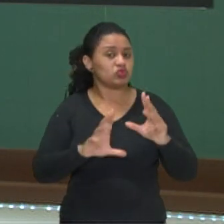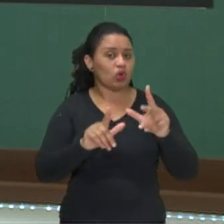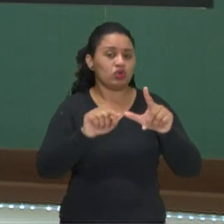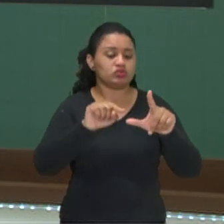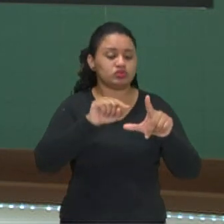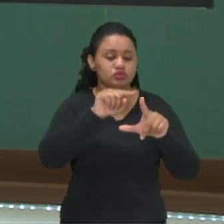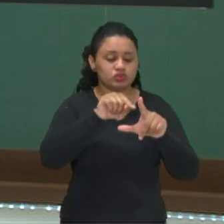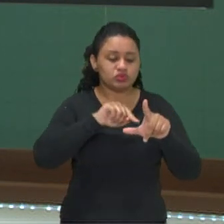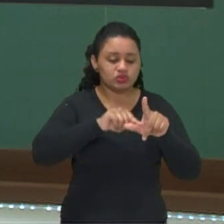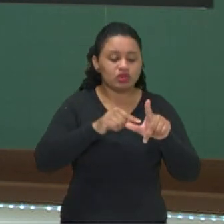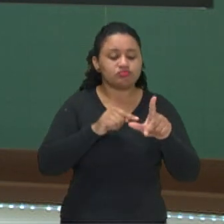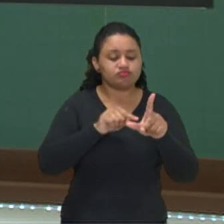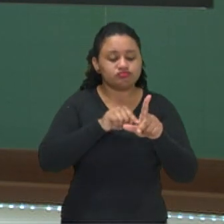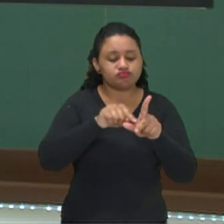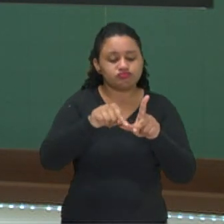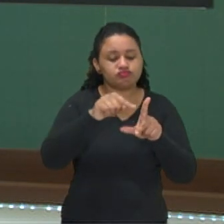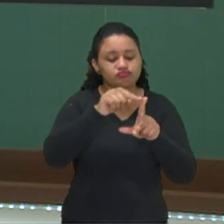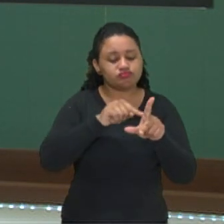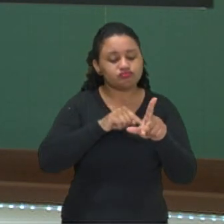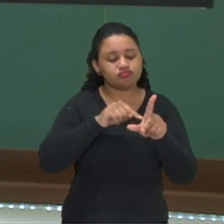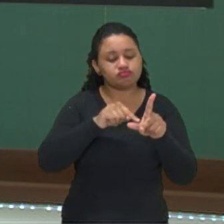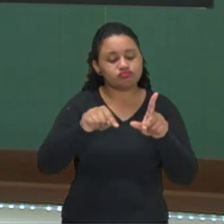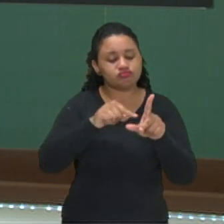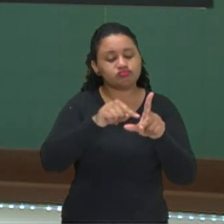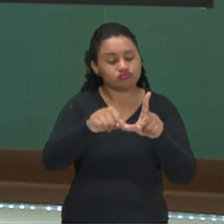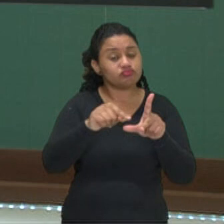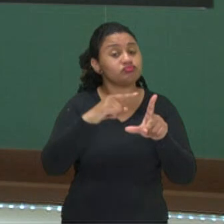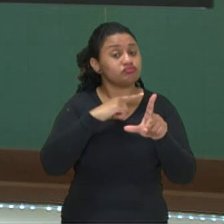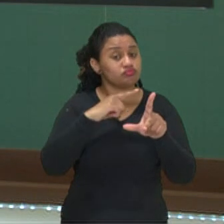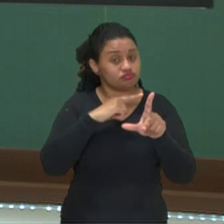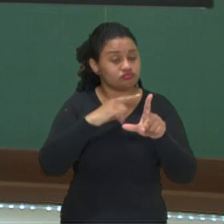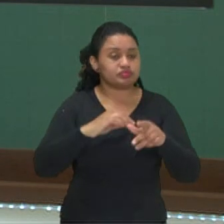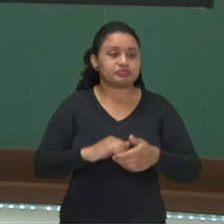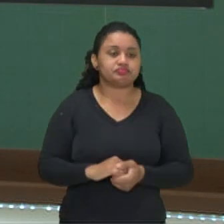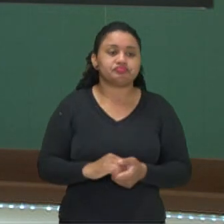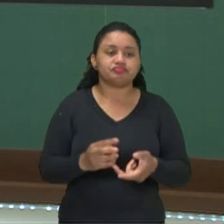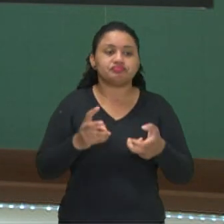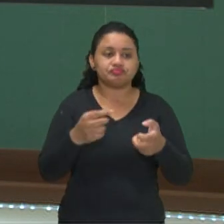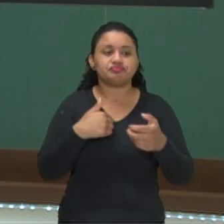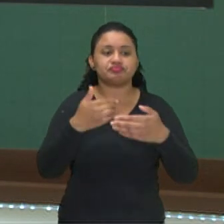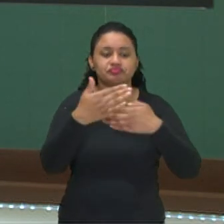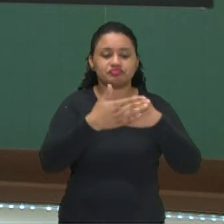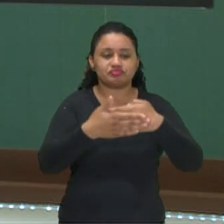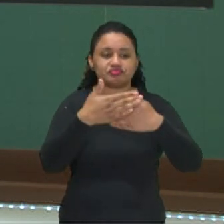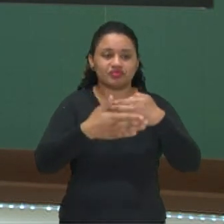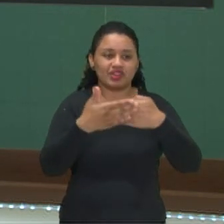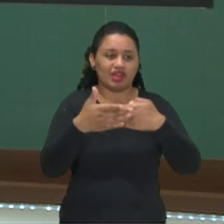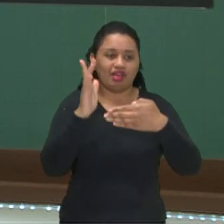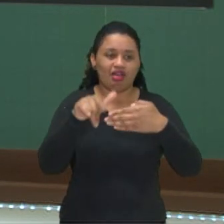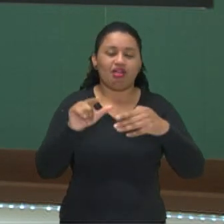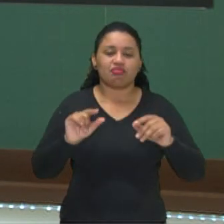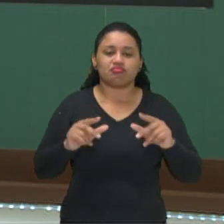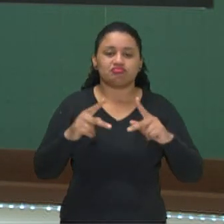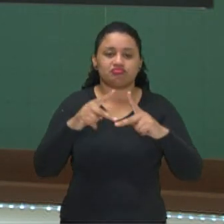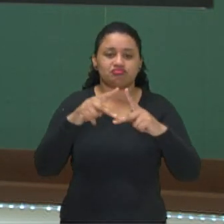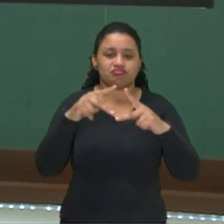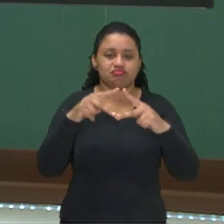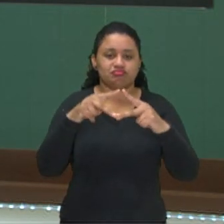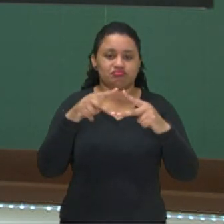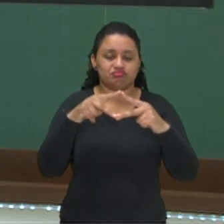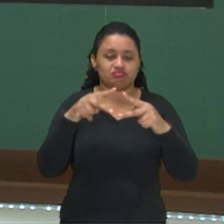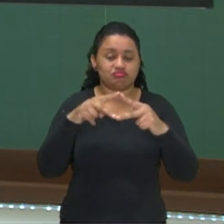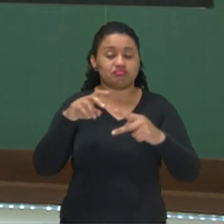dele têm a mesma quantidade de arestas. Vejam que a face é exatamente o